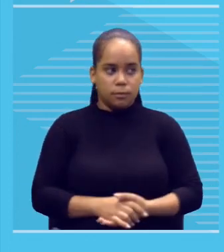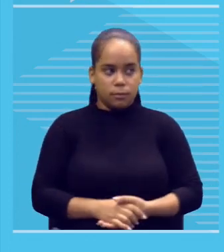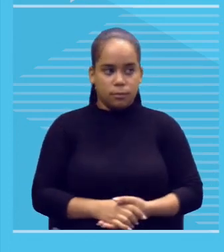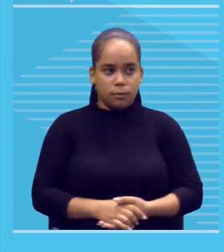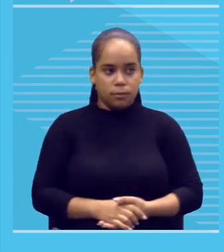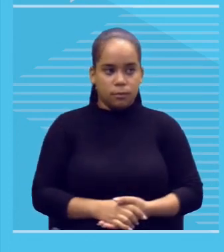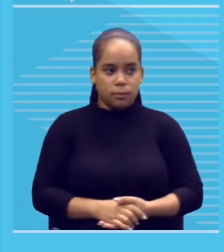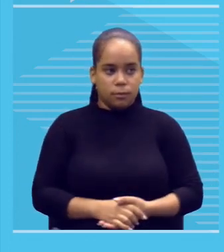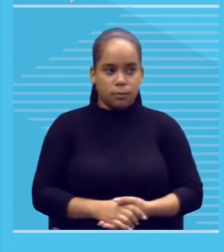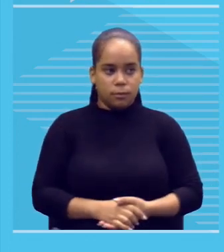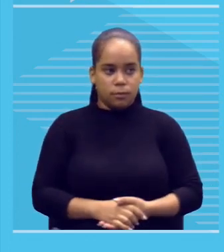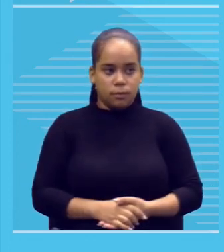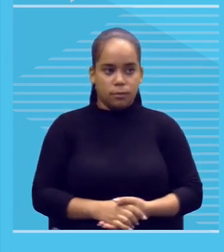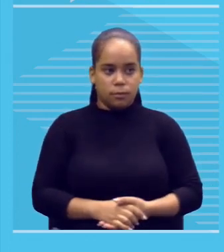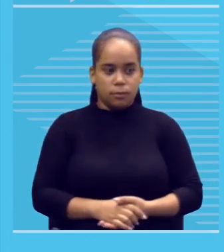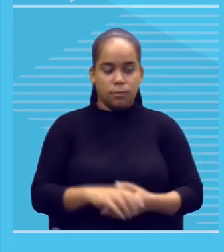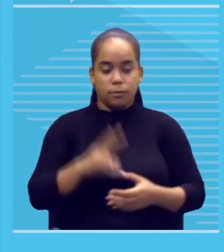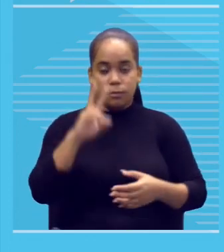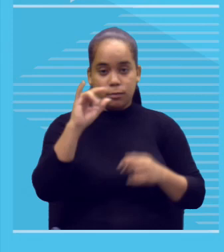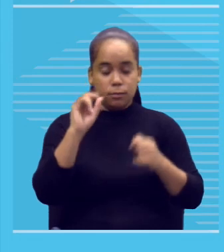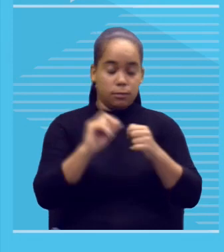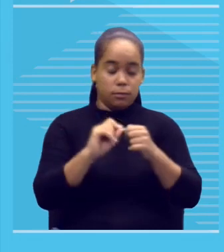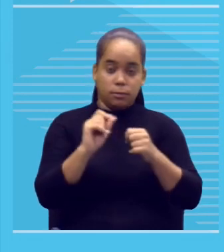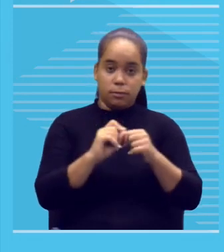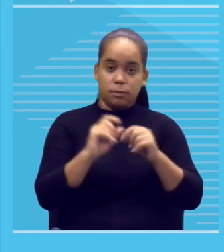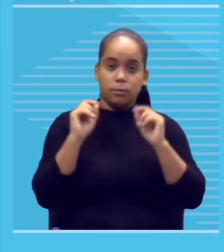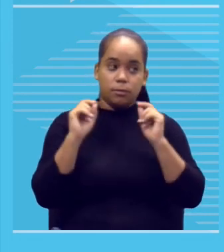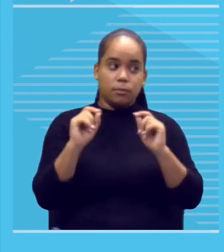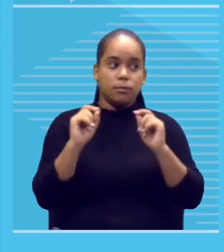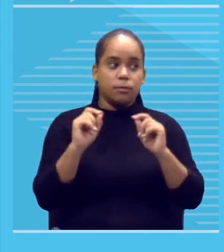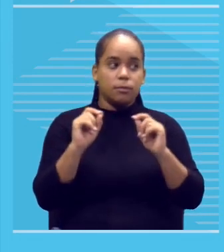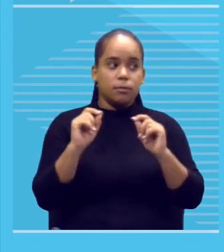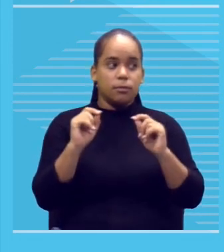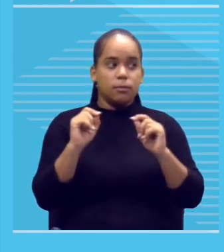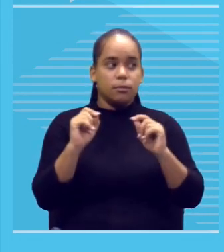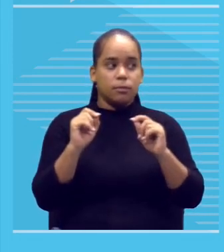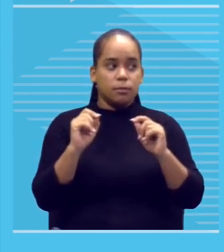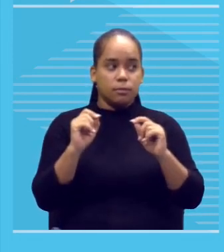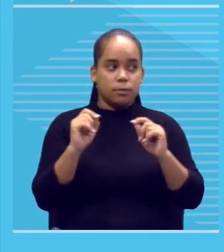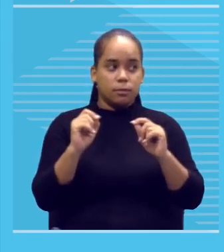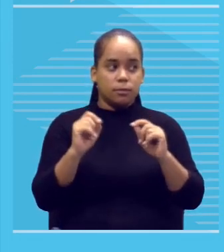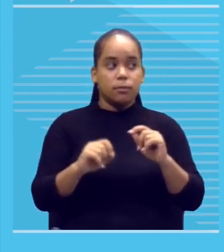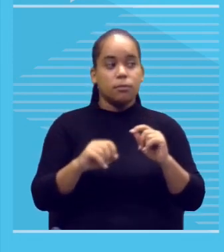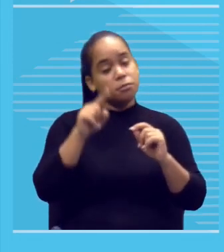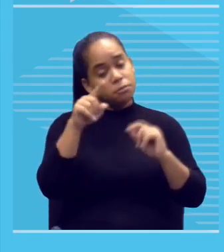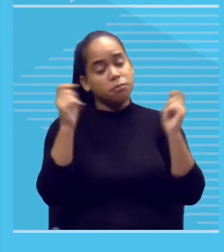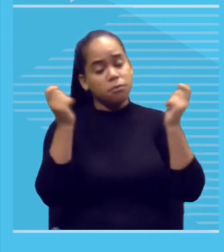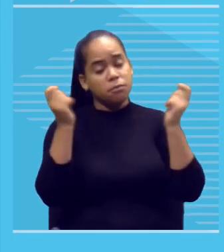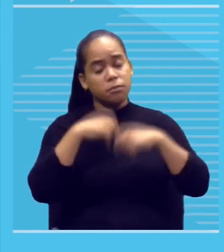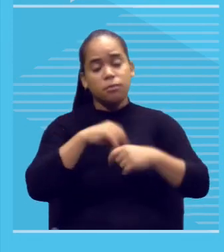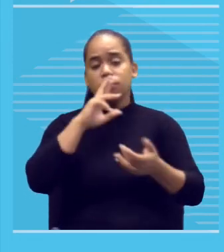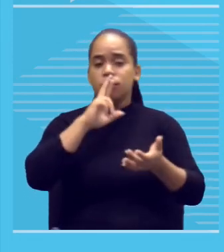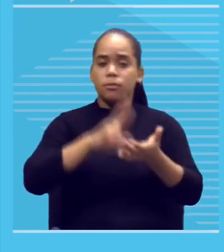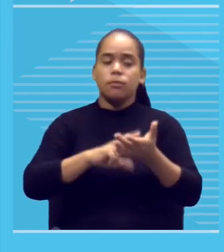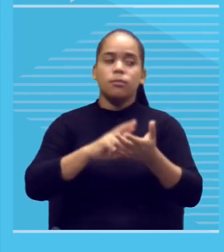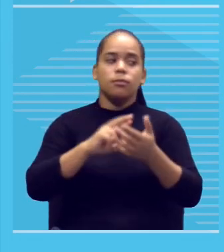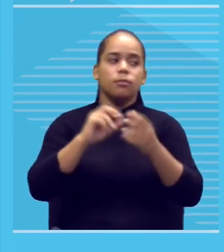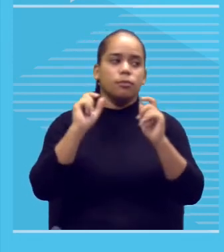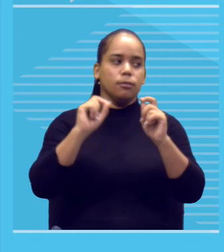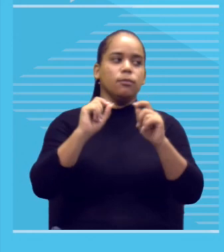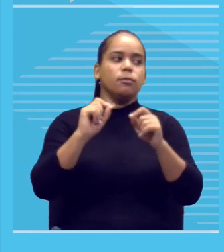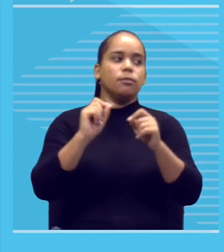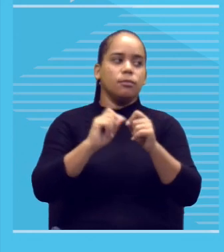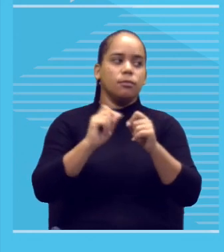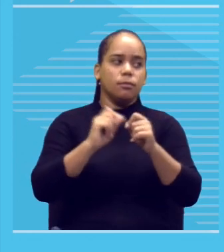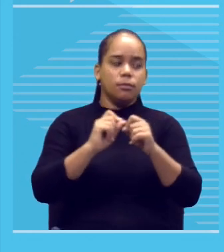nosso termo desconhecido o que que você vai fazer então jovem você pode responder isso sem precisar